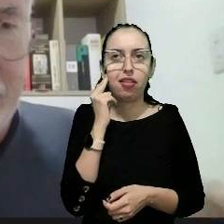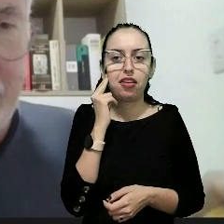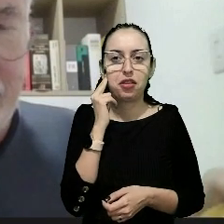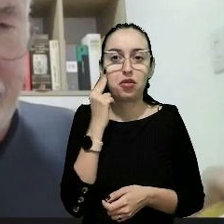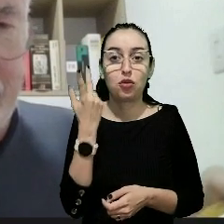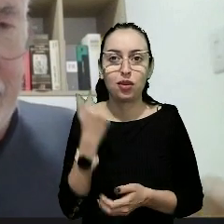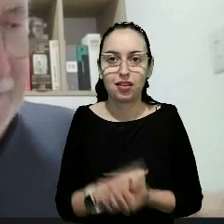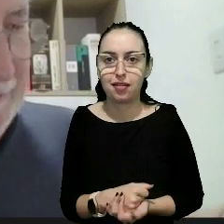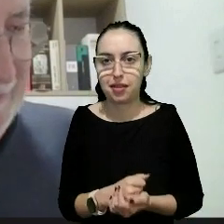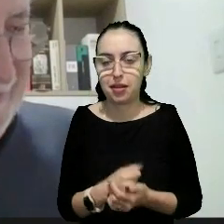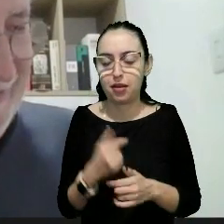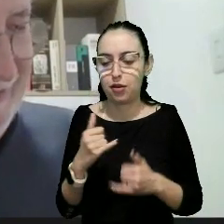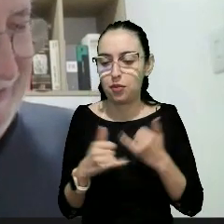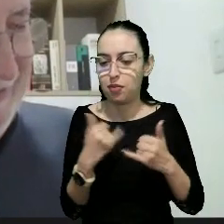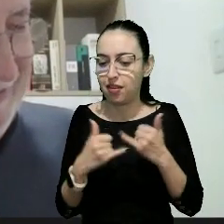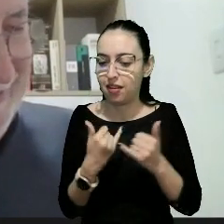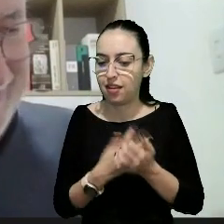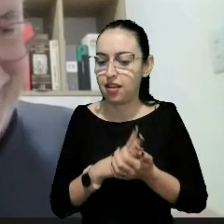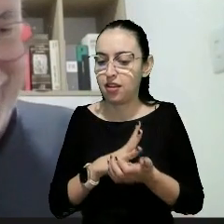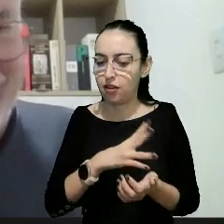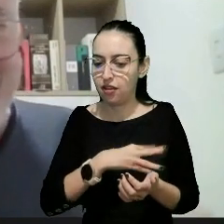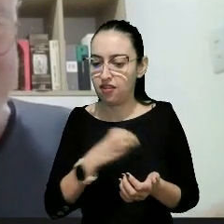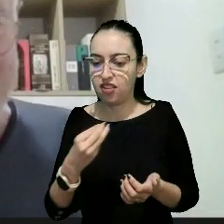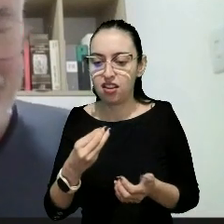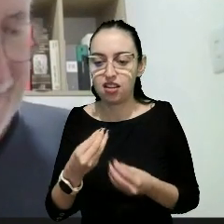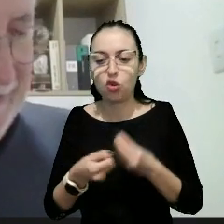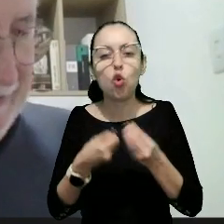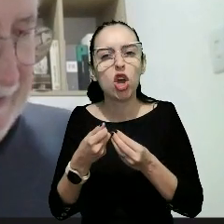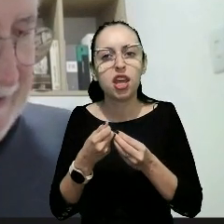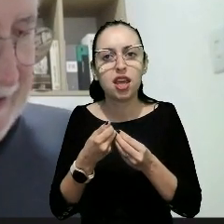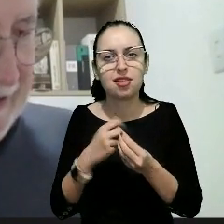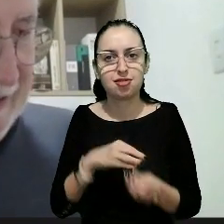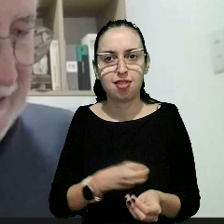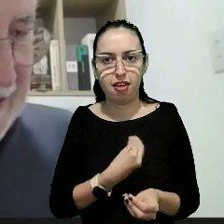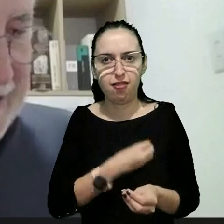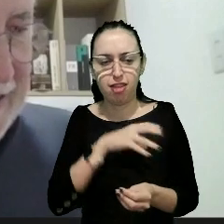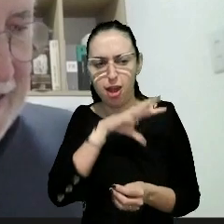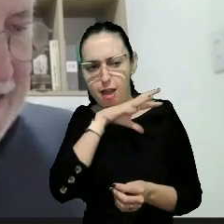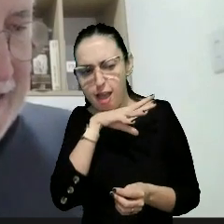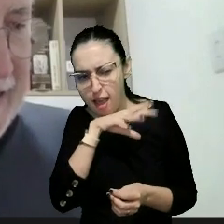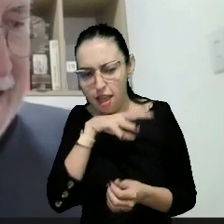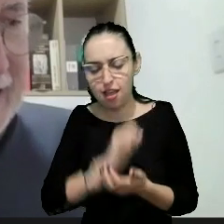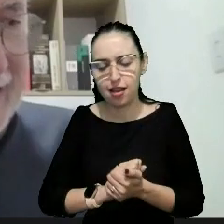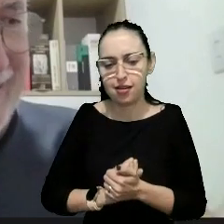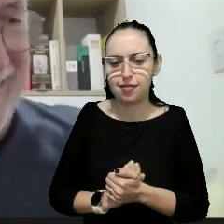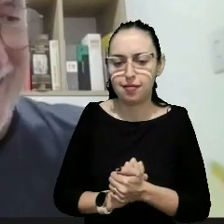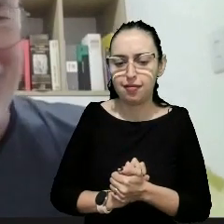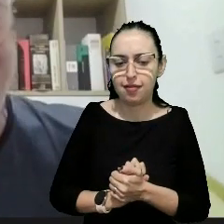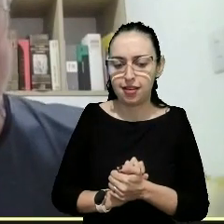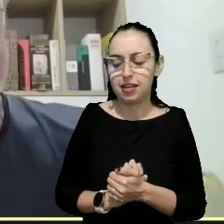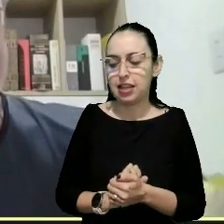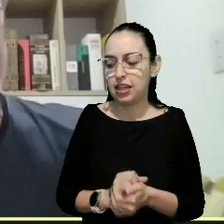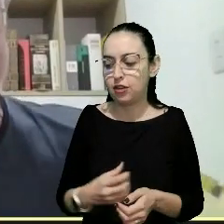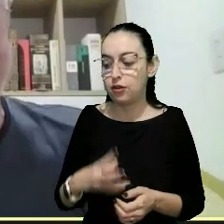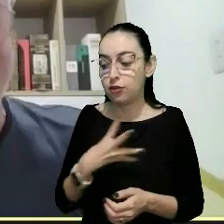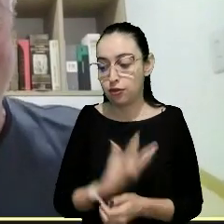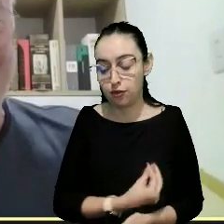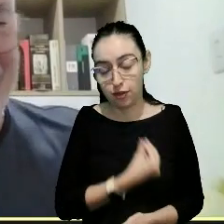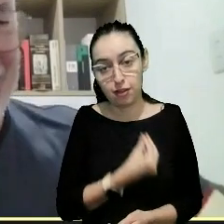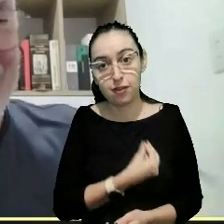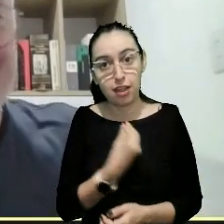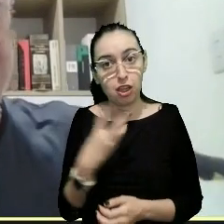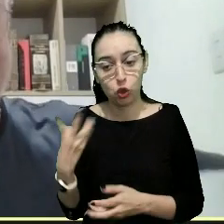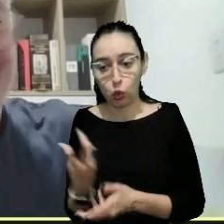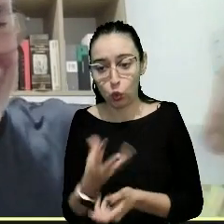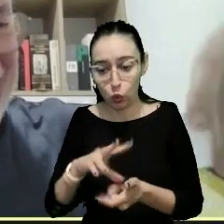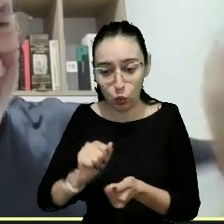assim inteiramente aí. Aí eu olha, fiquei com ele e falei: tenha filhos e conheça a vida selvagem. Então eu fui obrigada a aprender tudo isso para